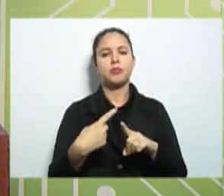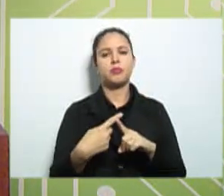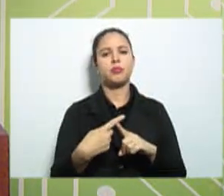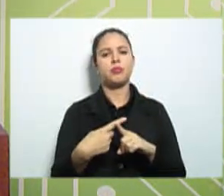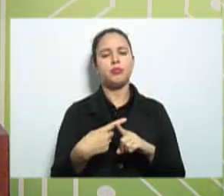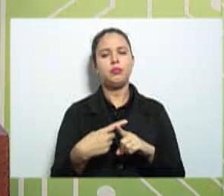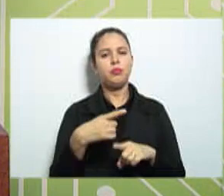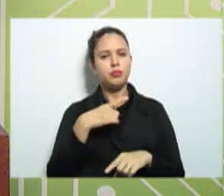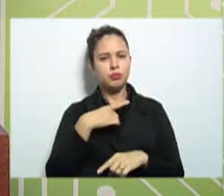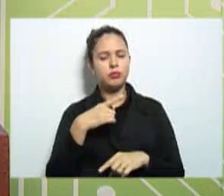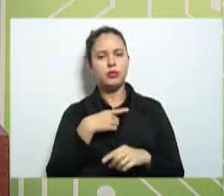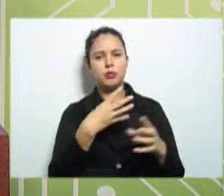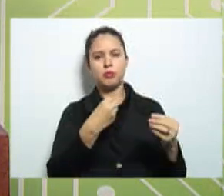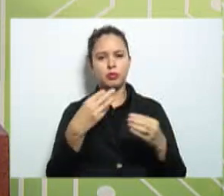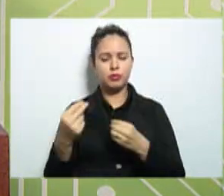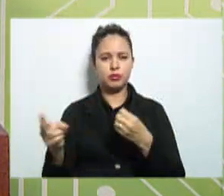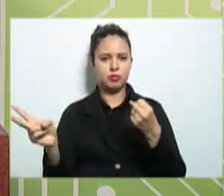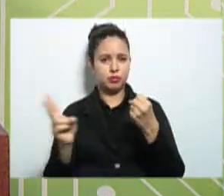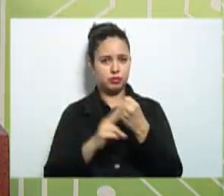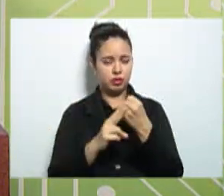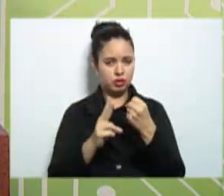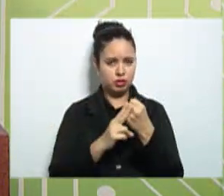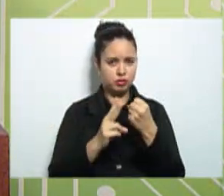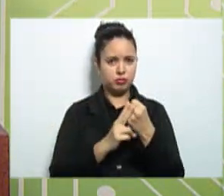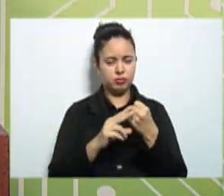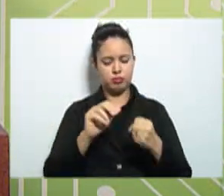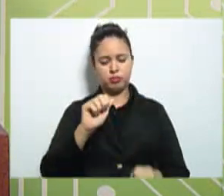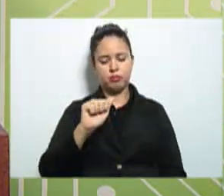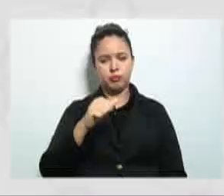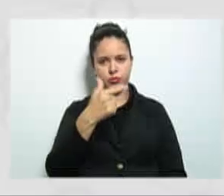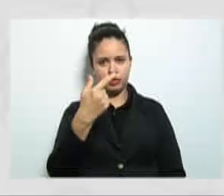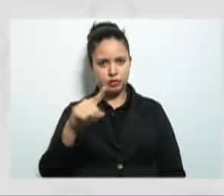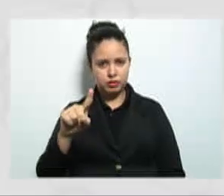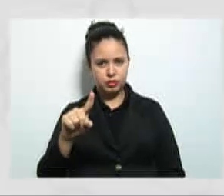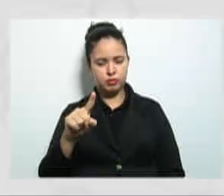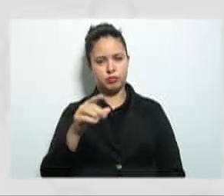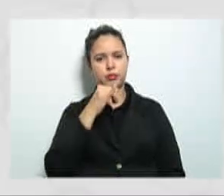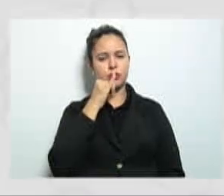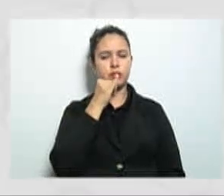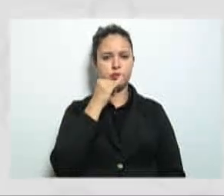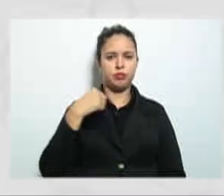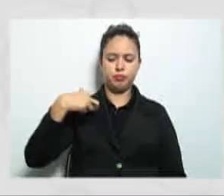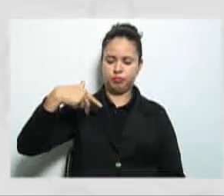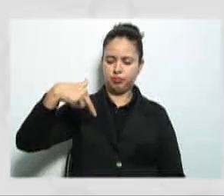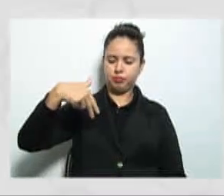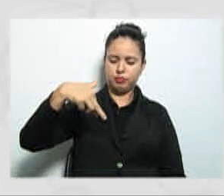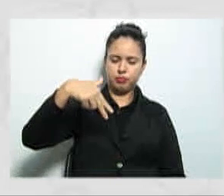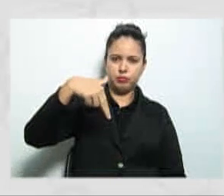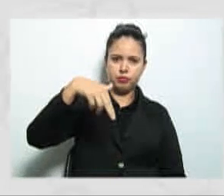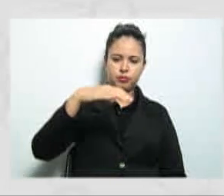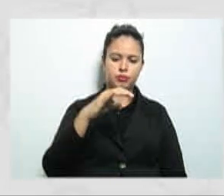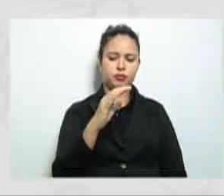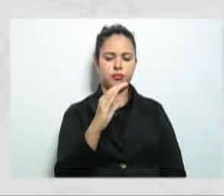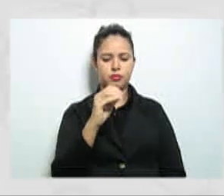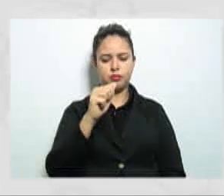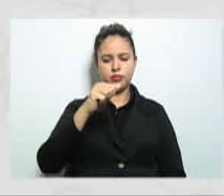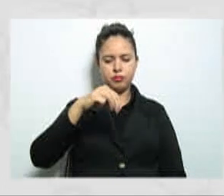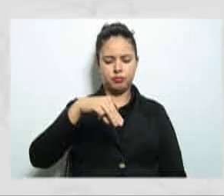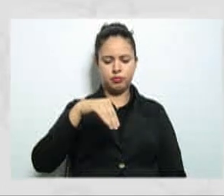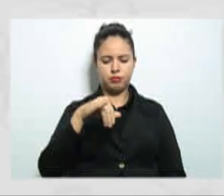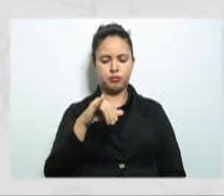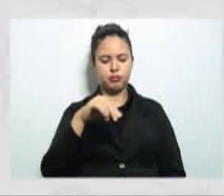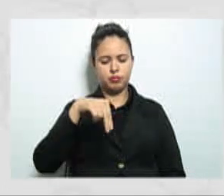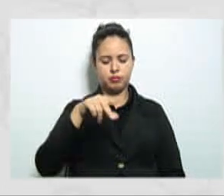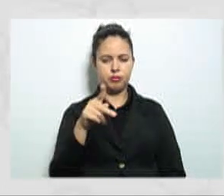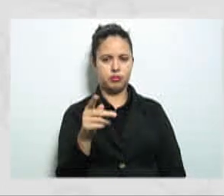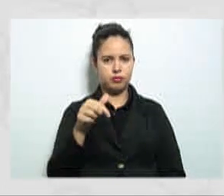vamos ter muitos verbos que indicam ação. É o exemplo do verbo caminhando, porque para caminhar eu tenho que praticar uma ação, né?